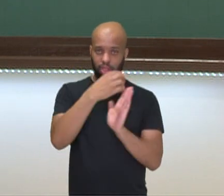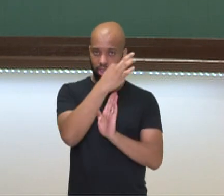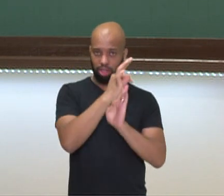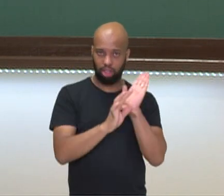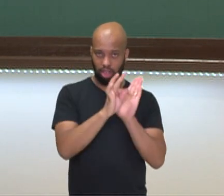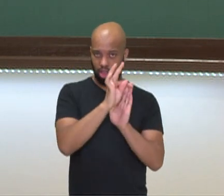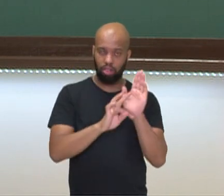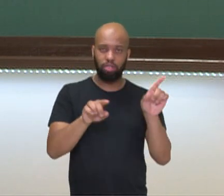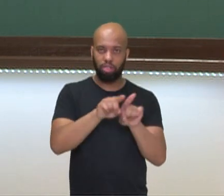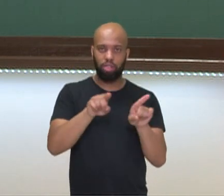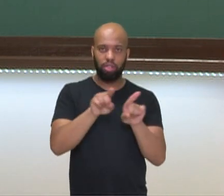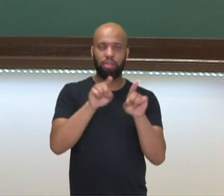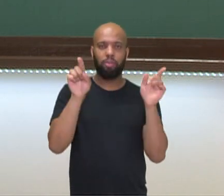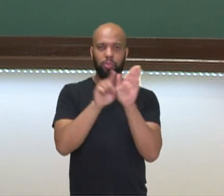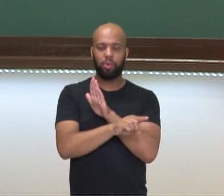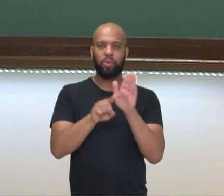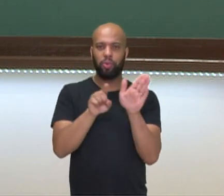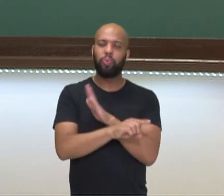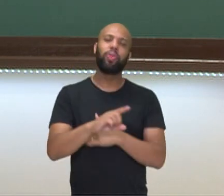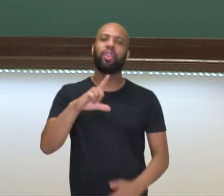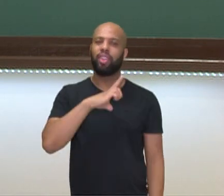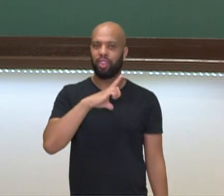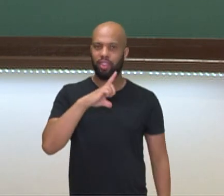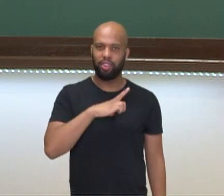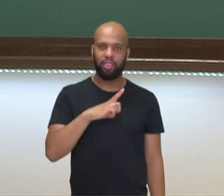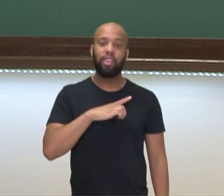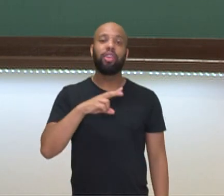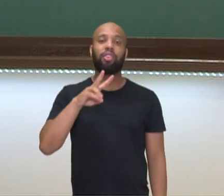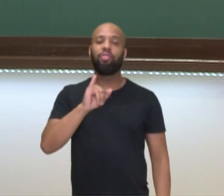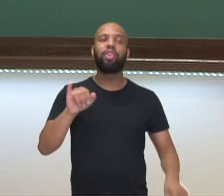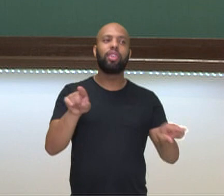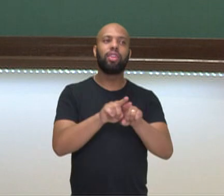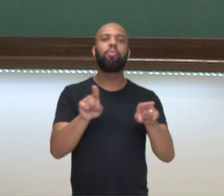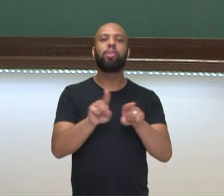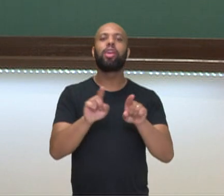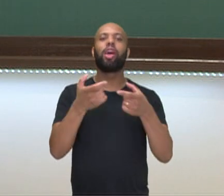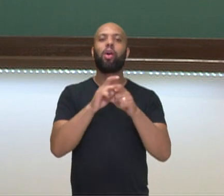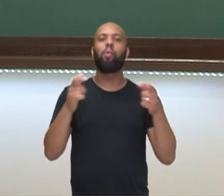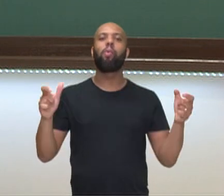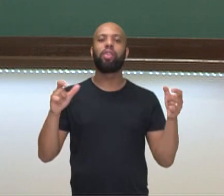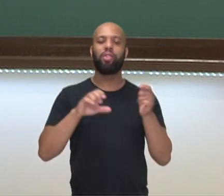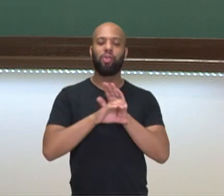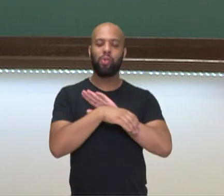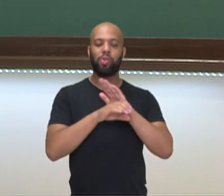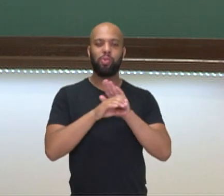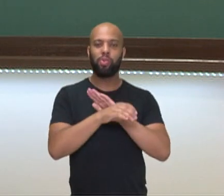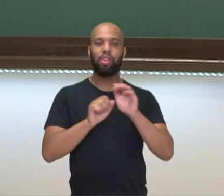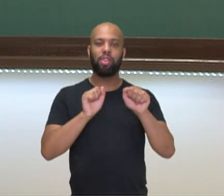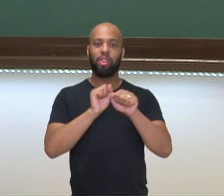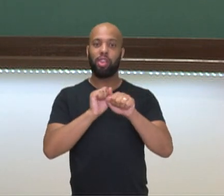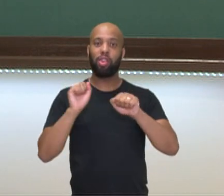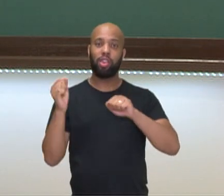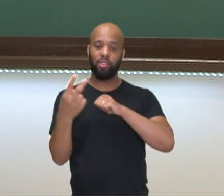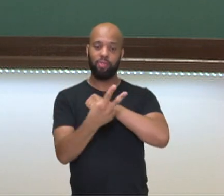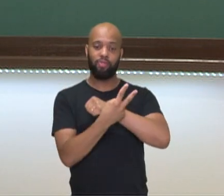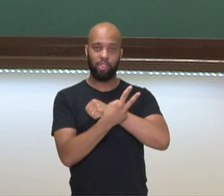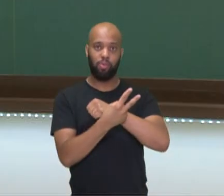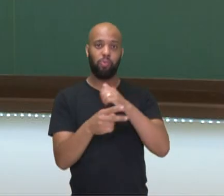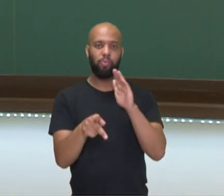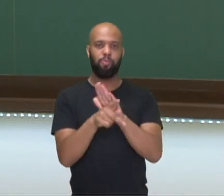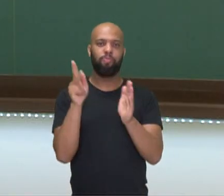dos exercícios que nós fazemos, e vamos ampliar o nosso conhecimento com os advérbios de frequência,